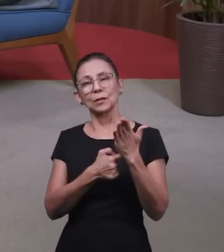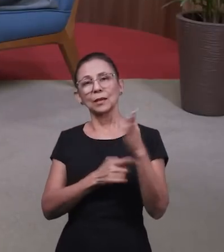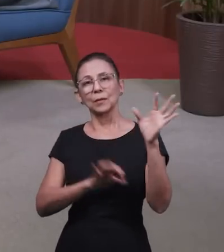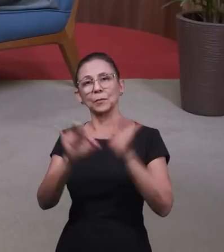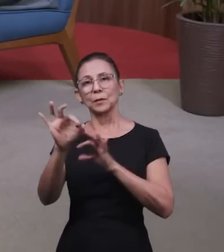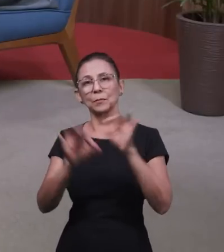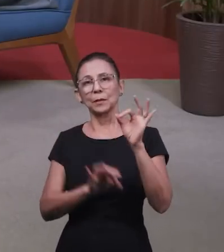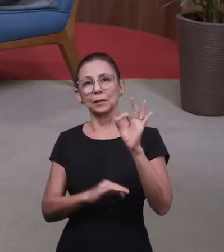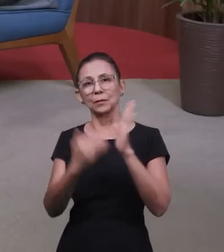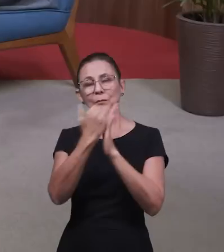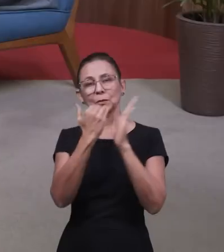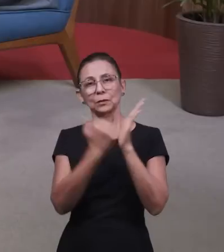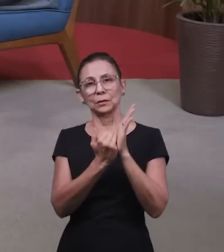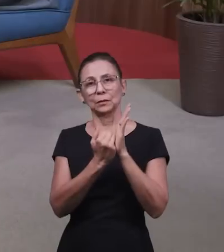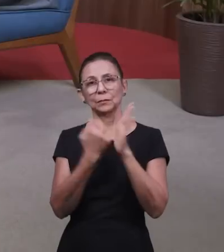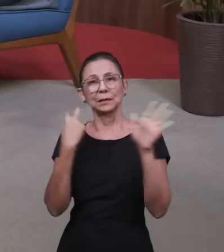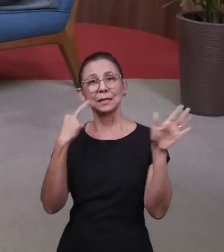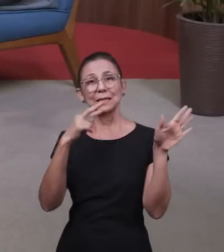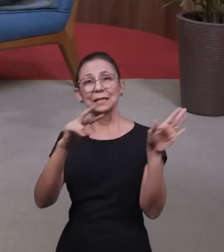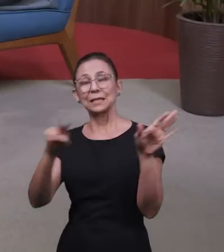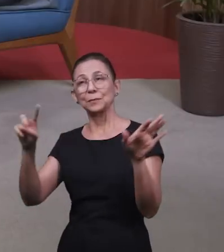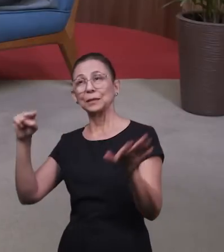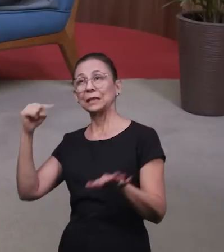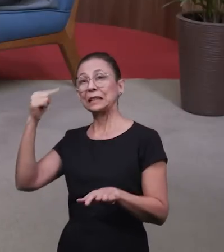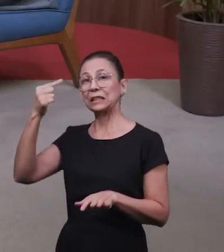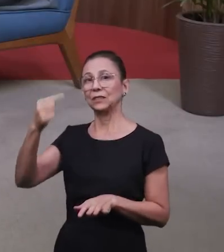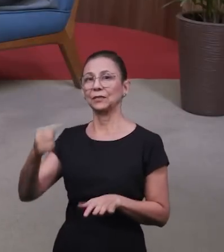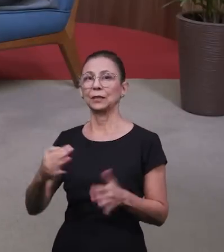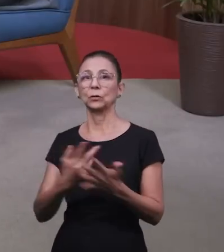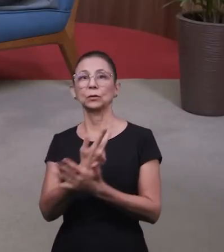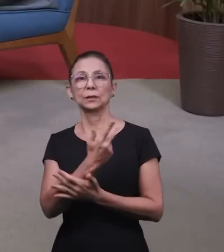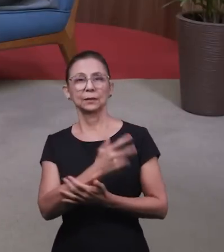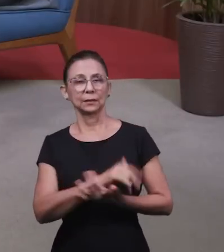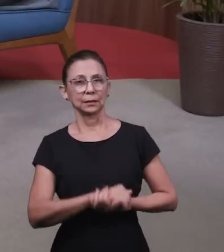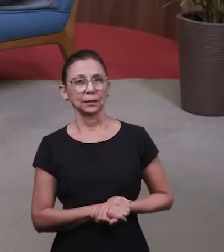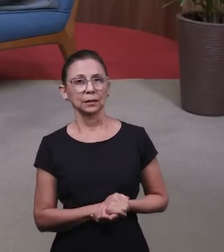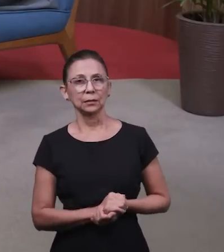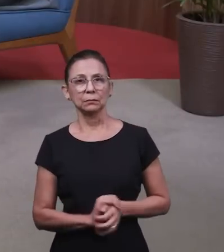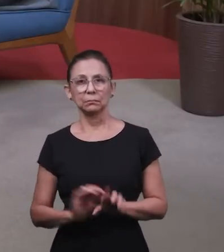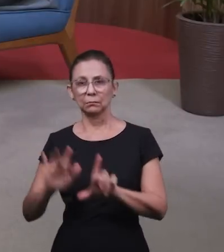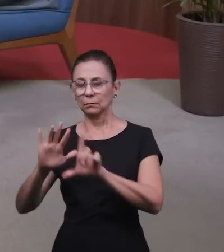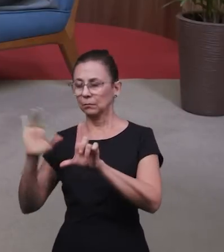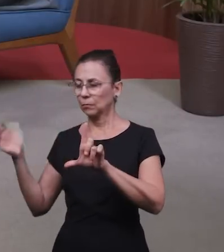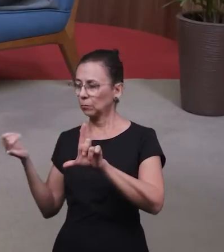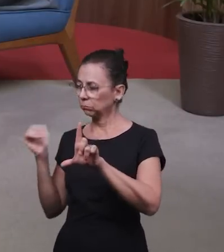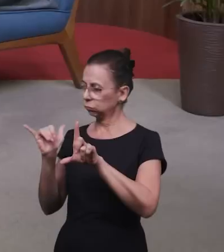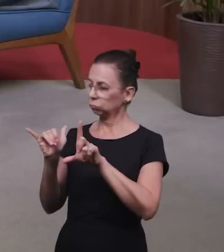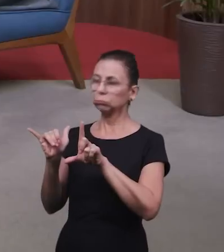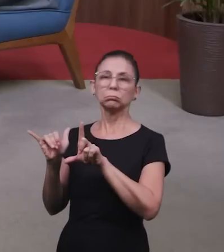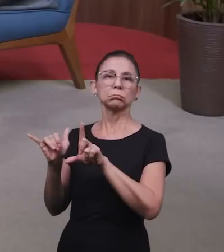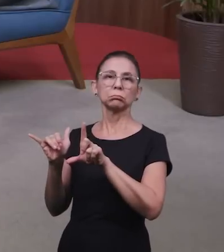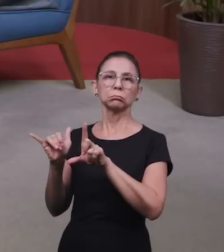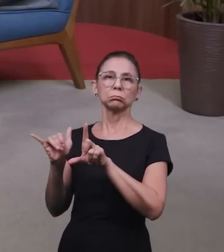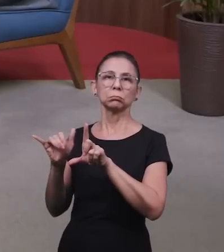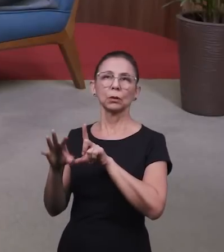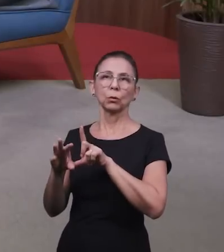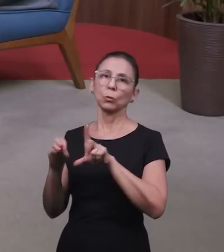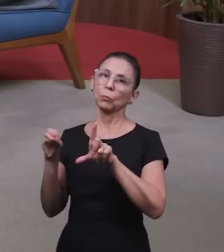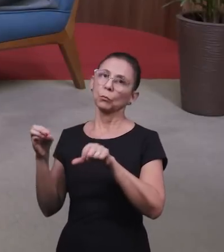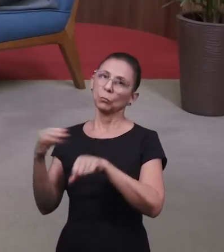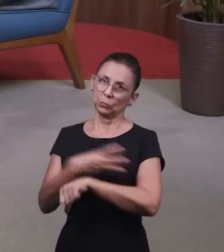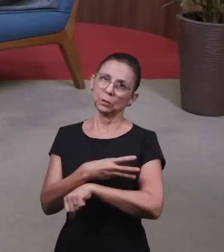quadro Lições do Manaim da semana que vem. O que vai acontecer? Você aponta a câmera do seu celular para ele, vai ser